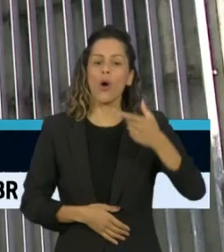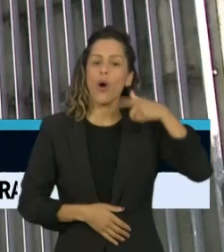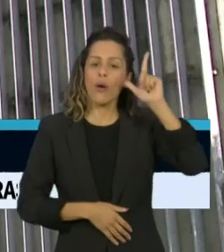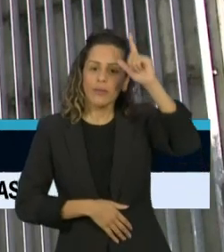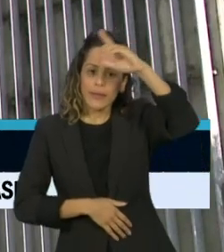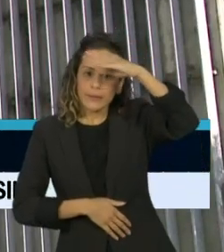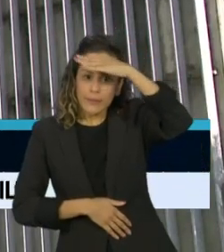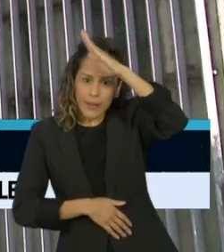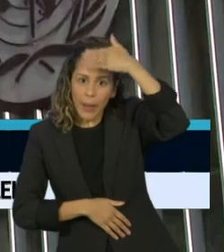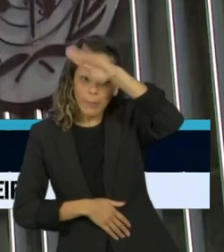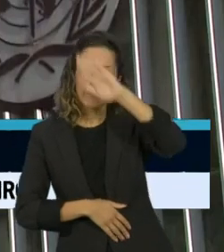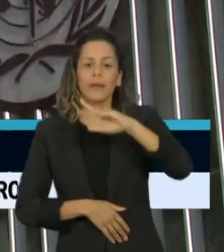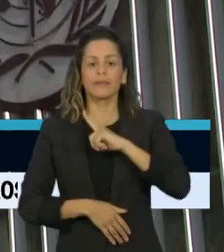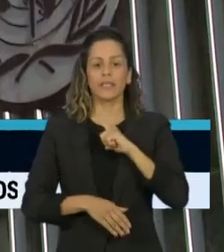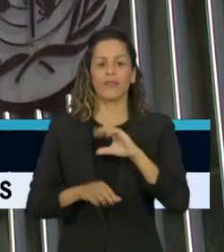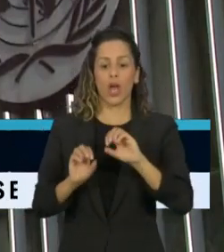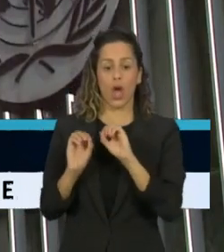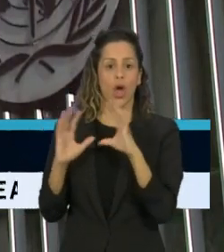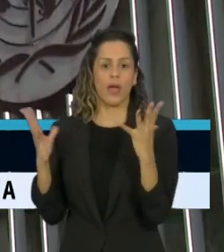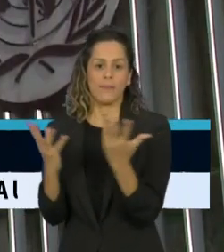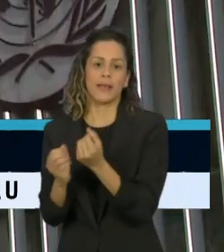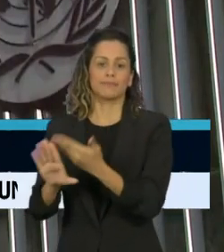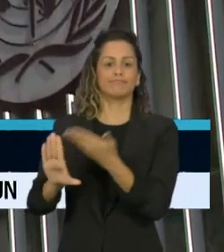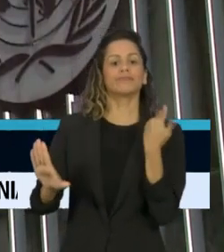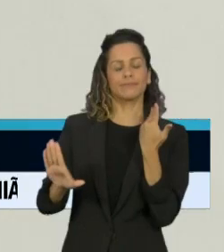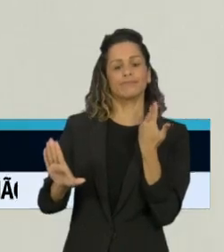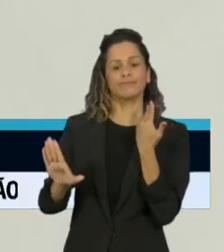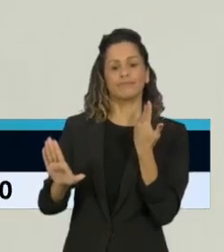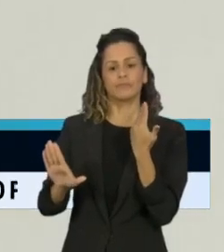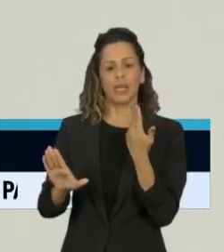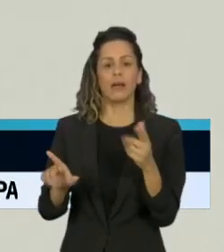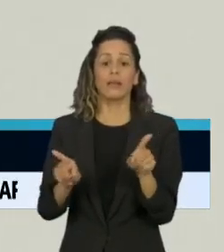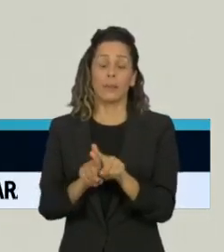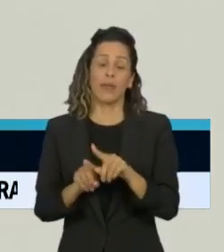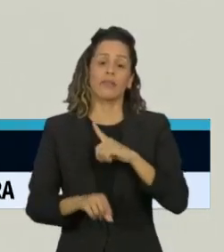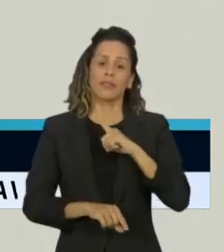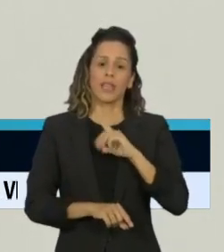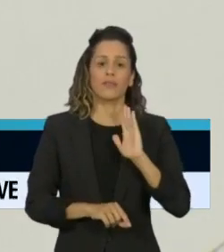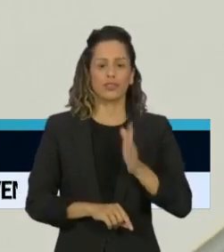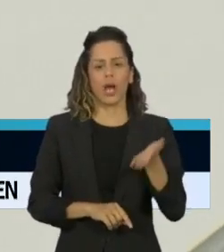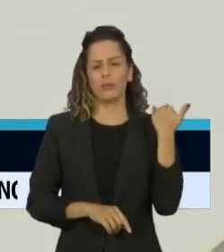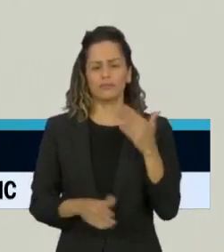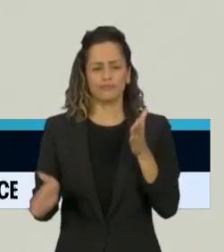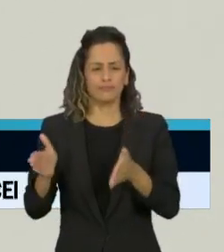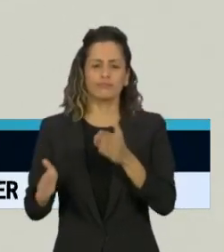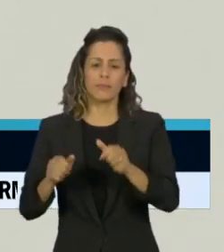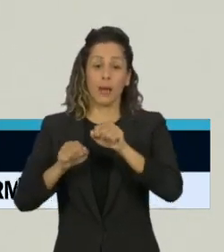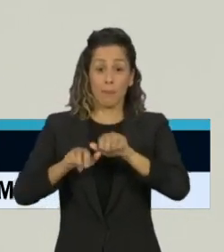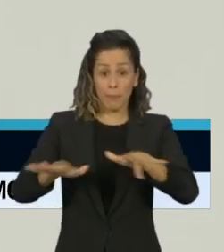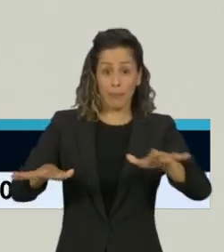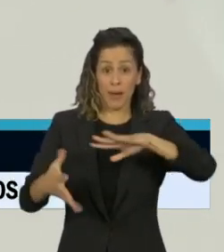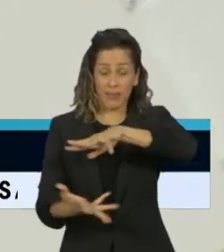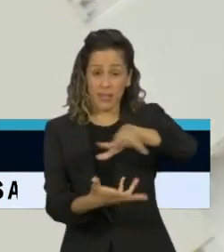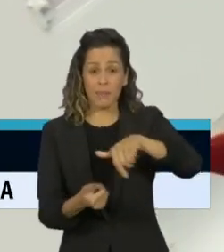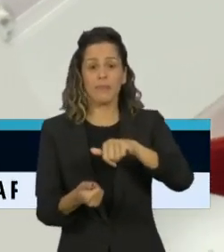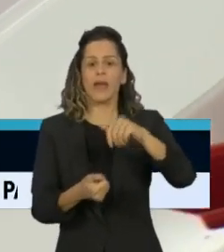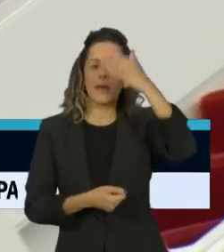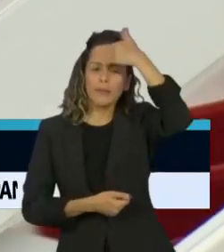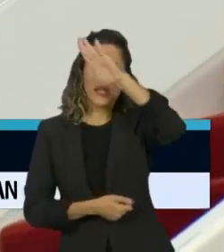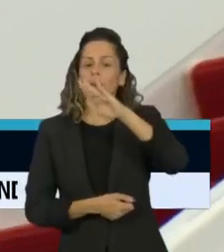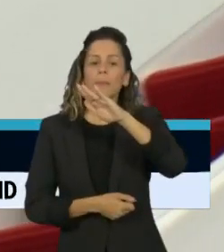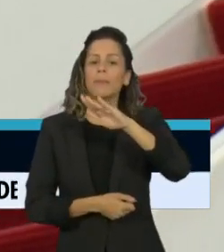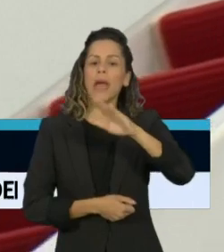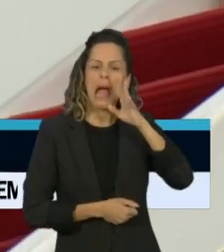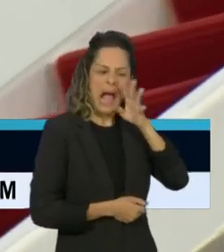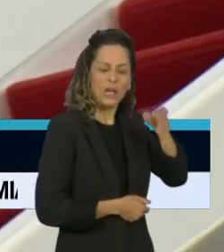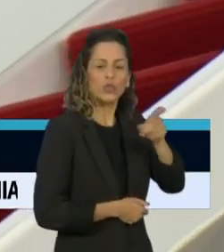a OMS. Além de criticar a organização pela forma com que lidou com a pandemia, o presidente americano acusou a China de estar à